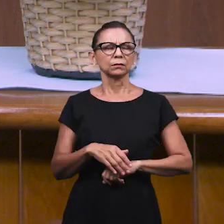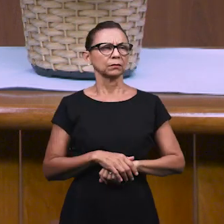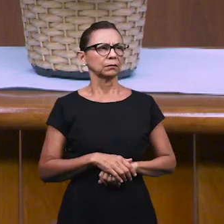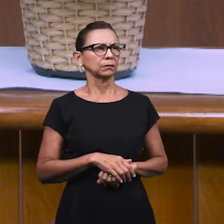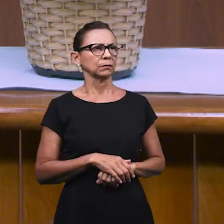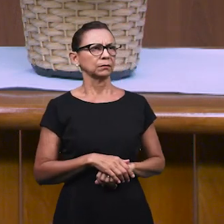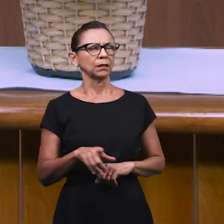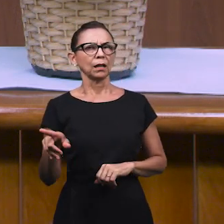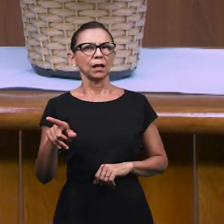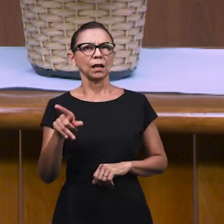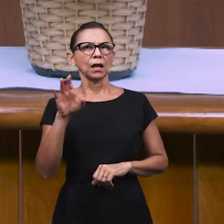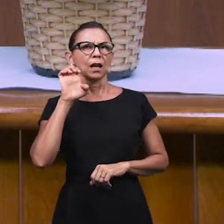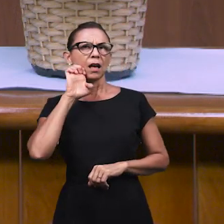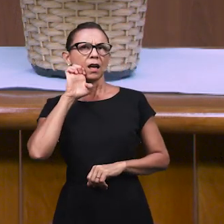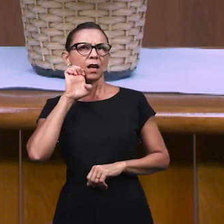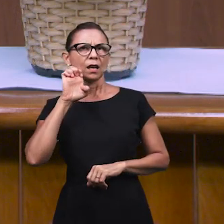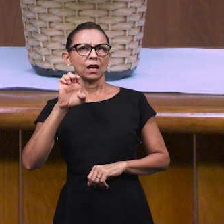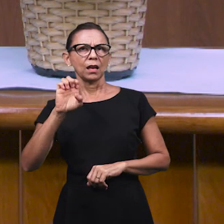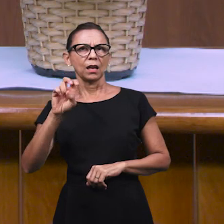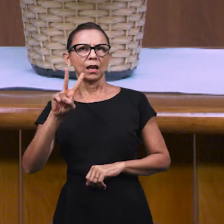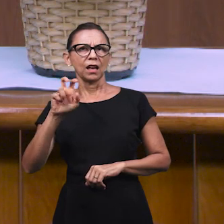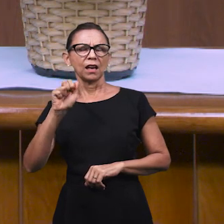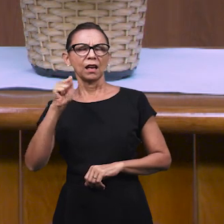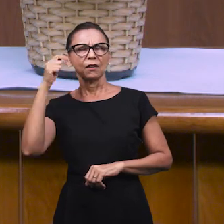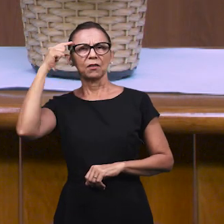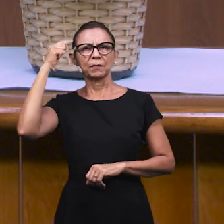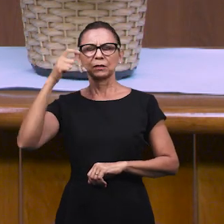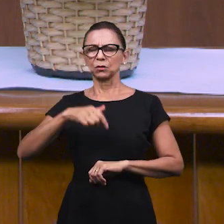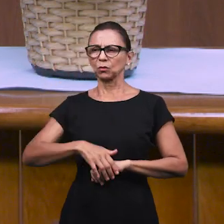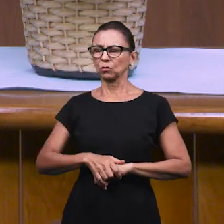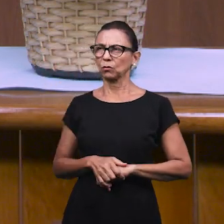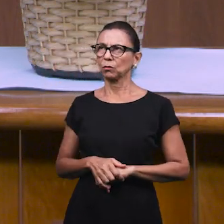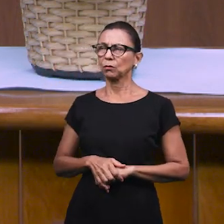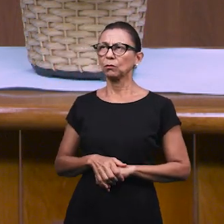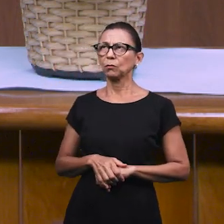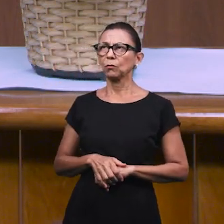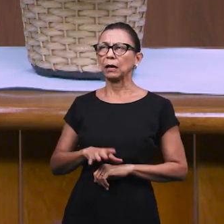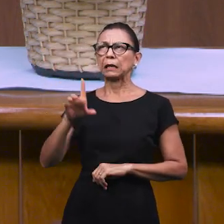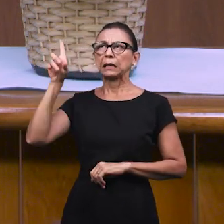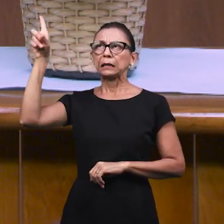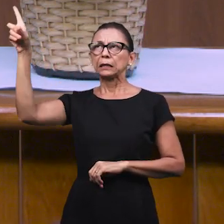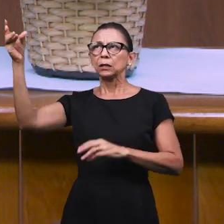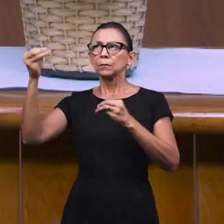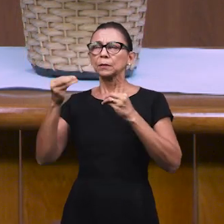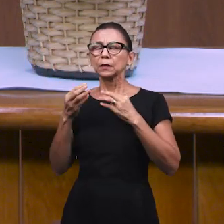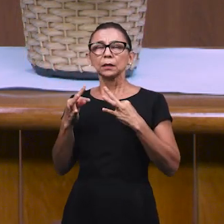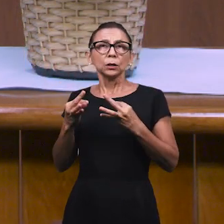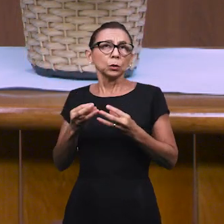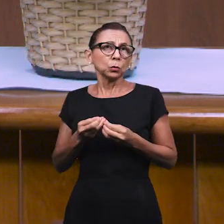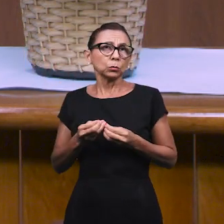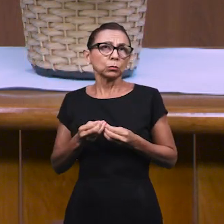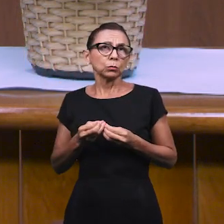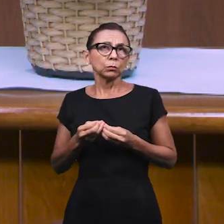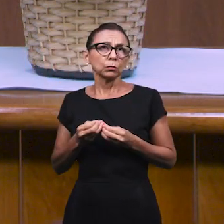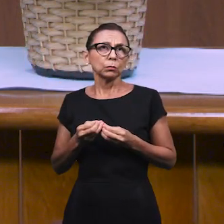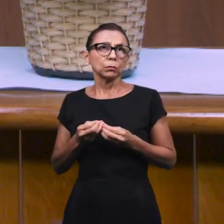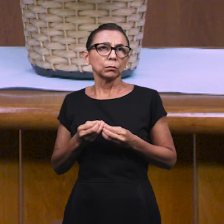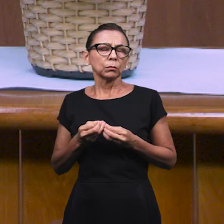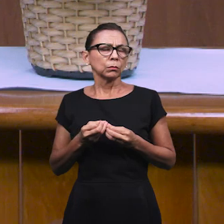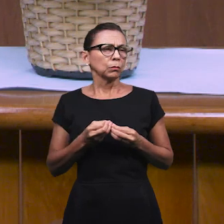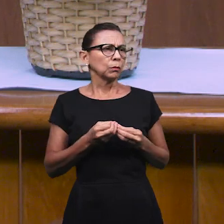tudo. Agora, disse que se eu comer daquela árvore, eu vou morrer. Mas a serpente disse que não, eu vou ser igual a Deus. Então,